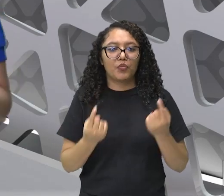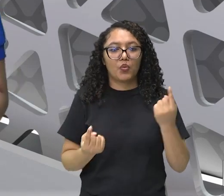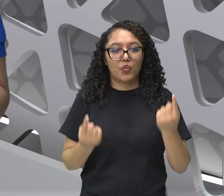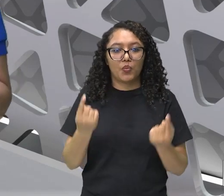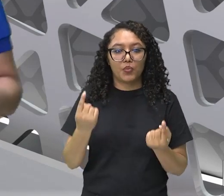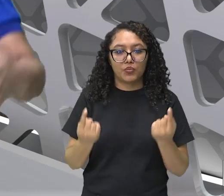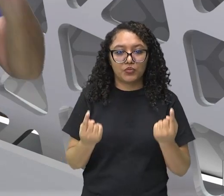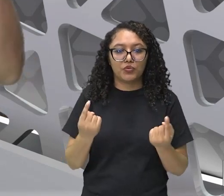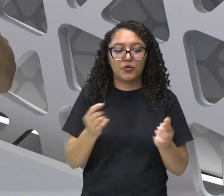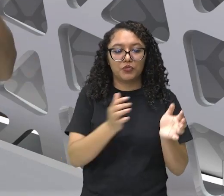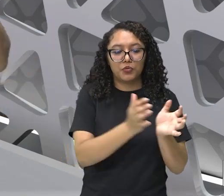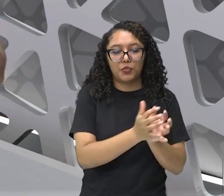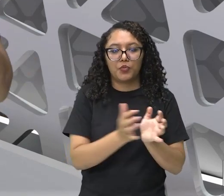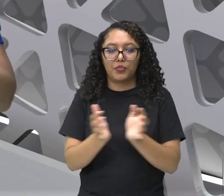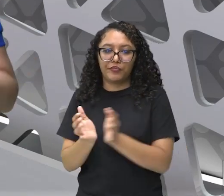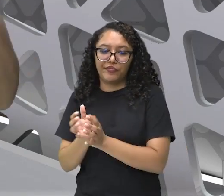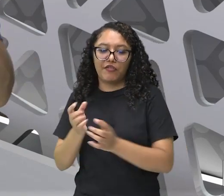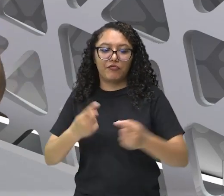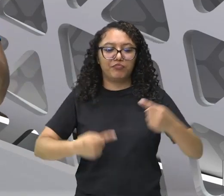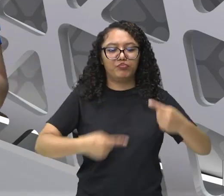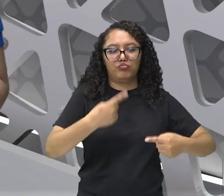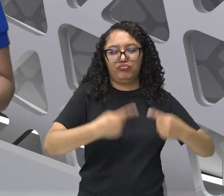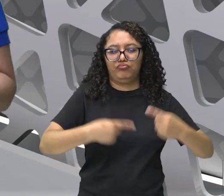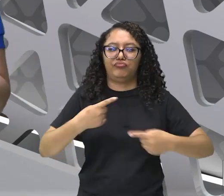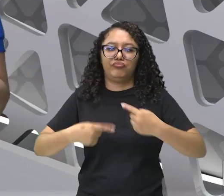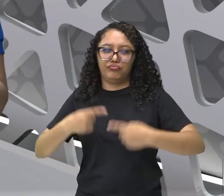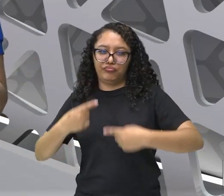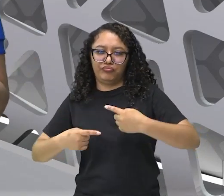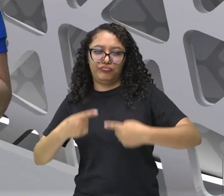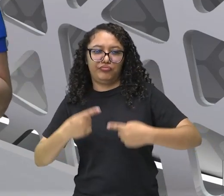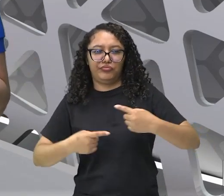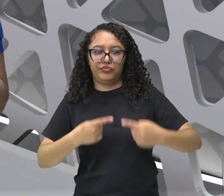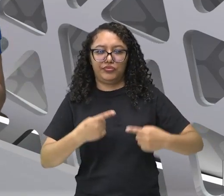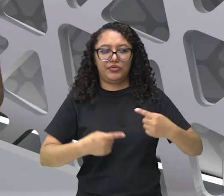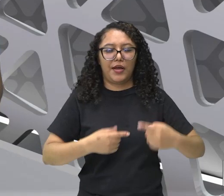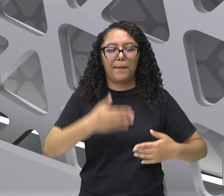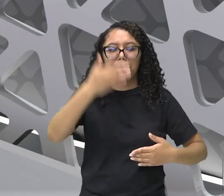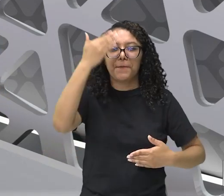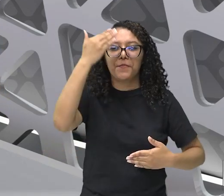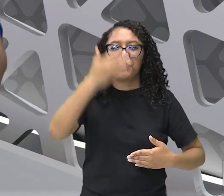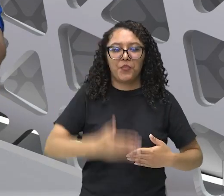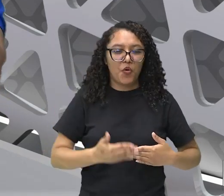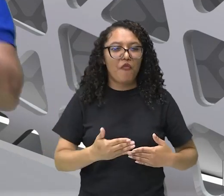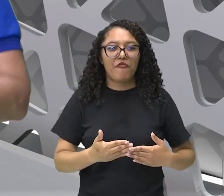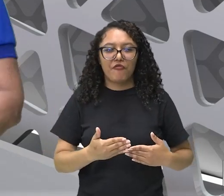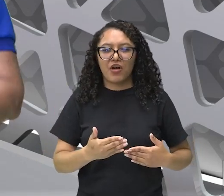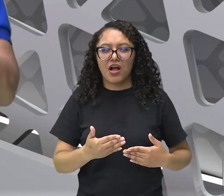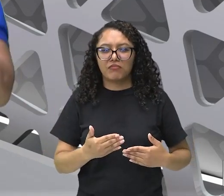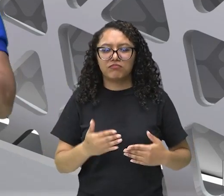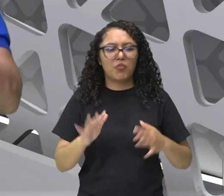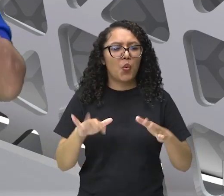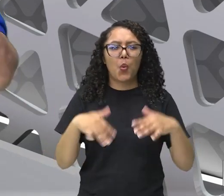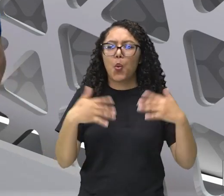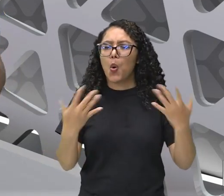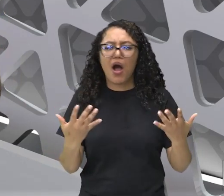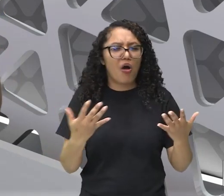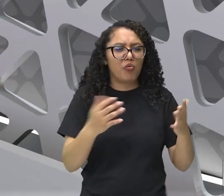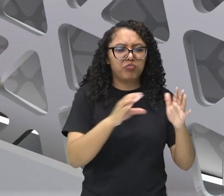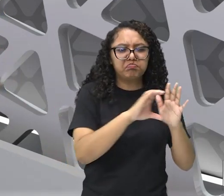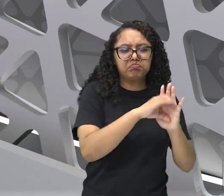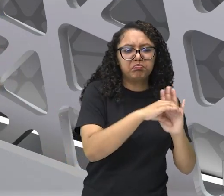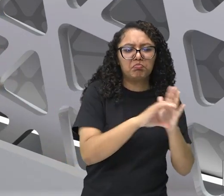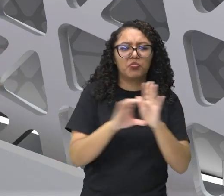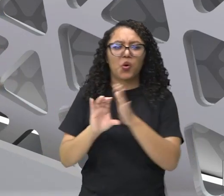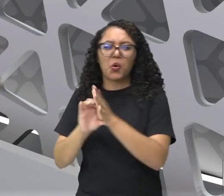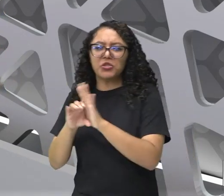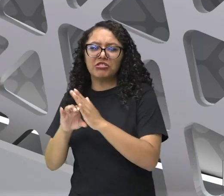esses dois grupos, ficavam lá tentando provar a validade e a